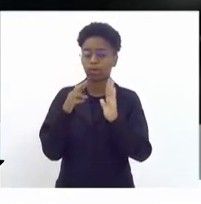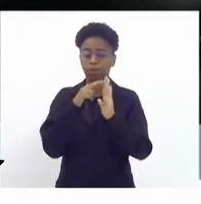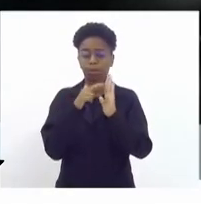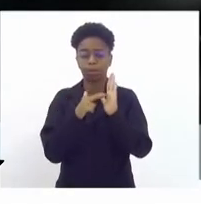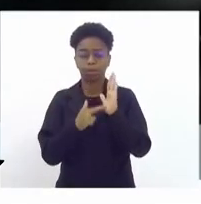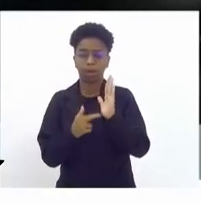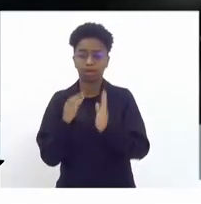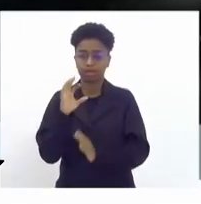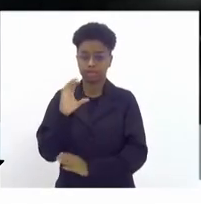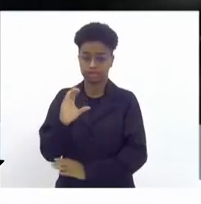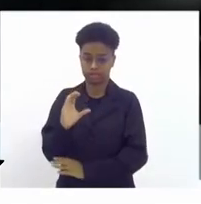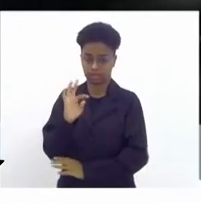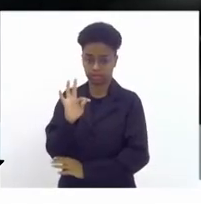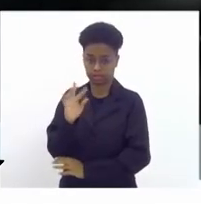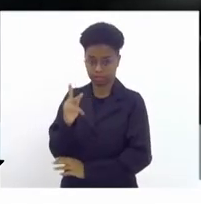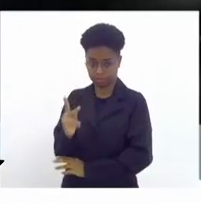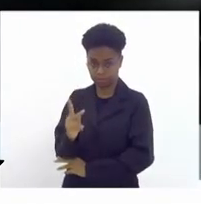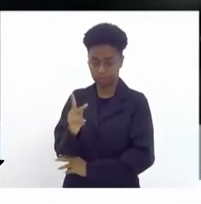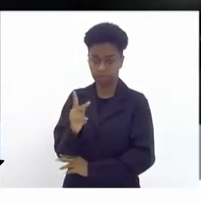CTB, a